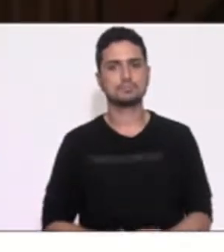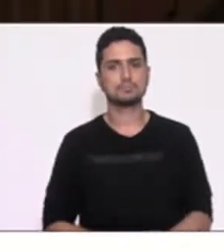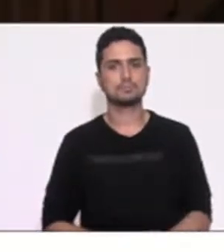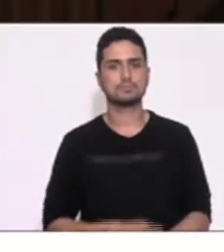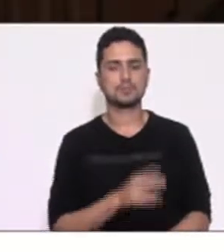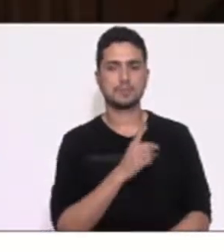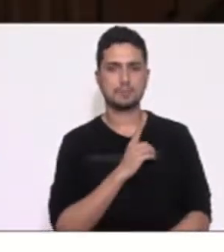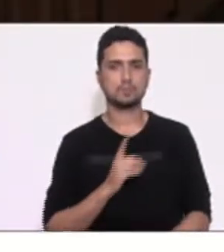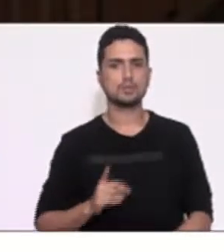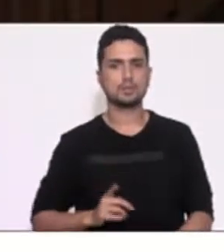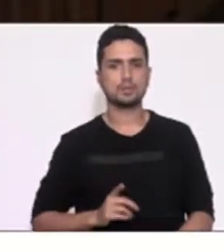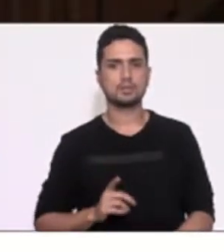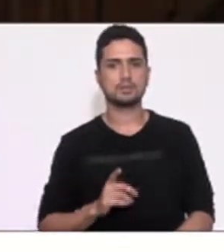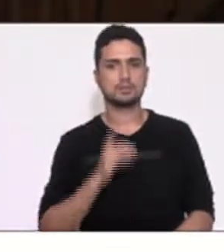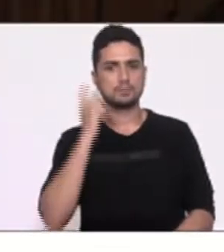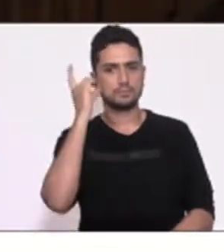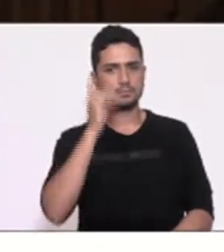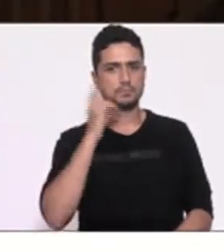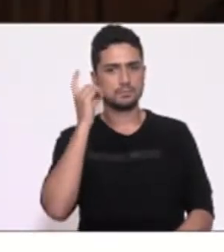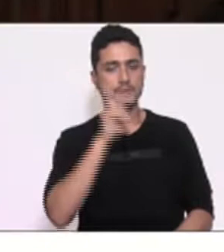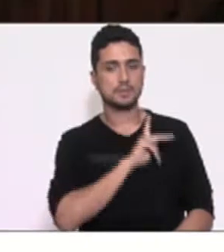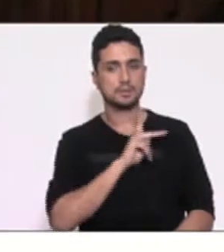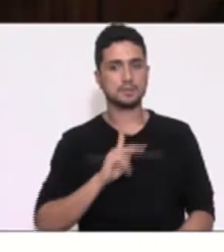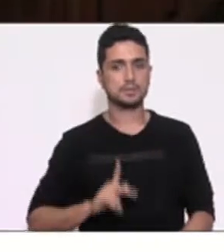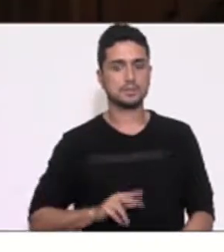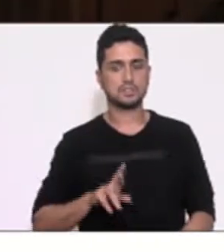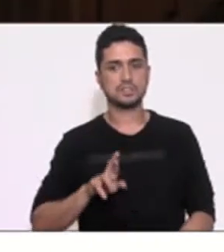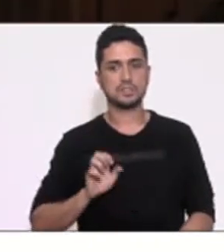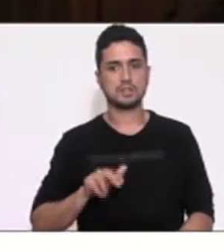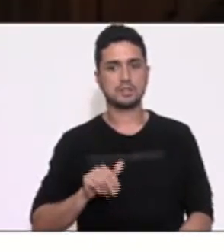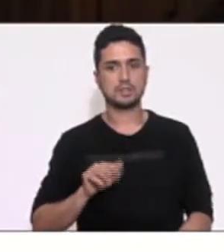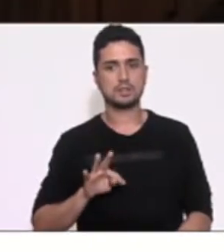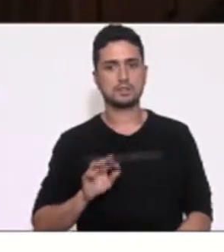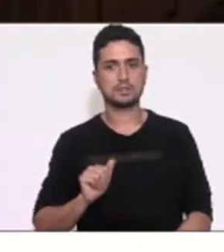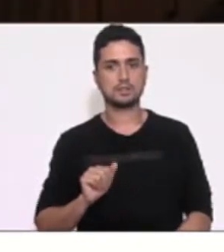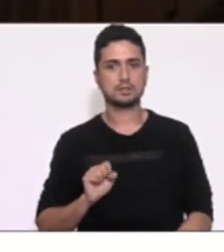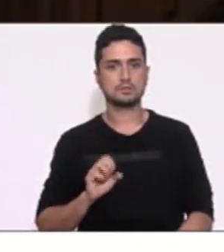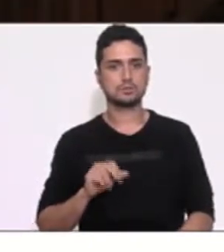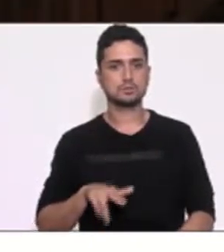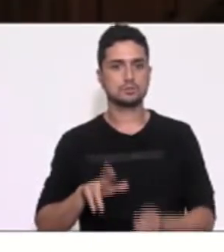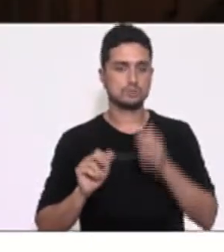É impressionante. O principal desafio da